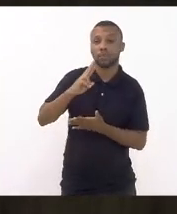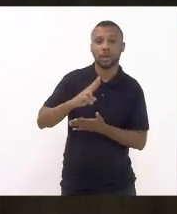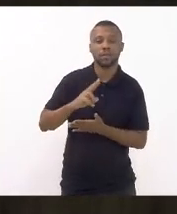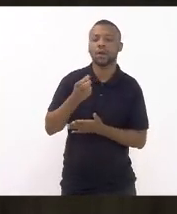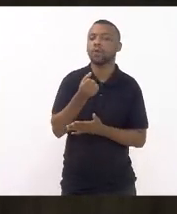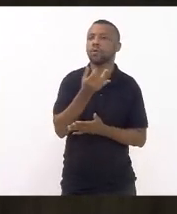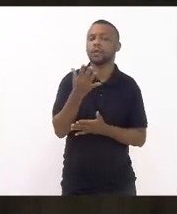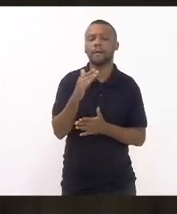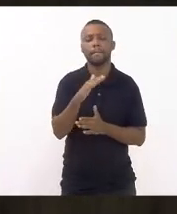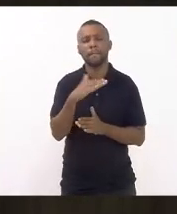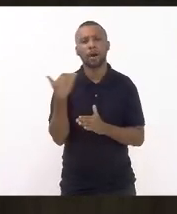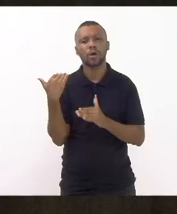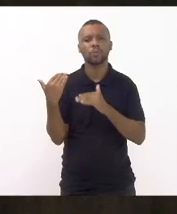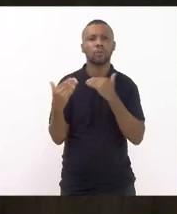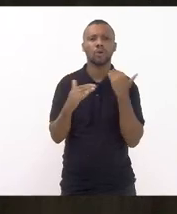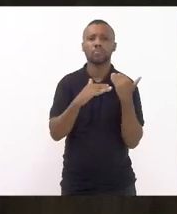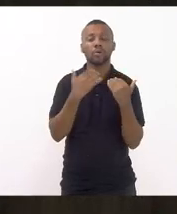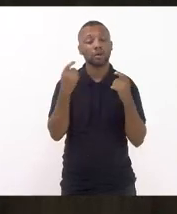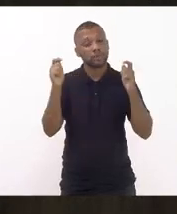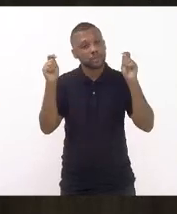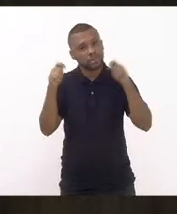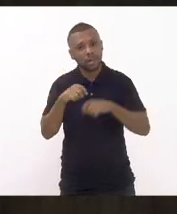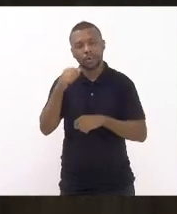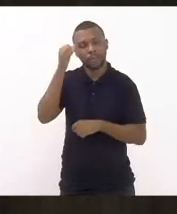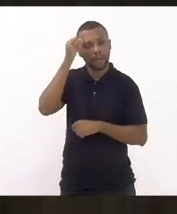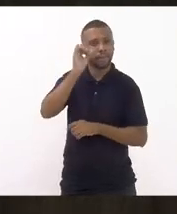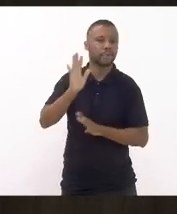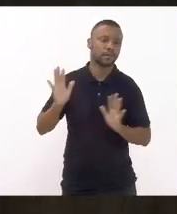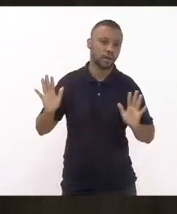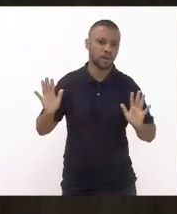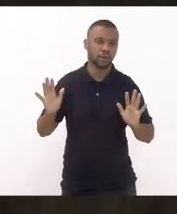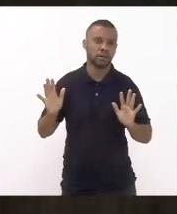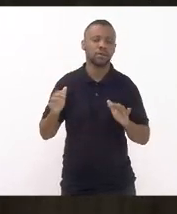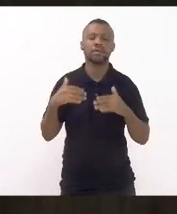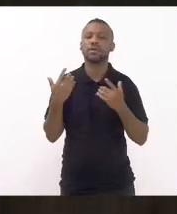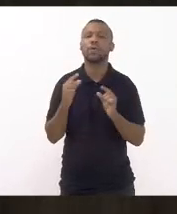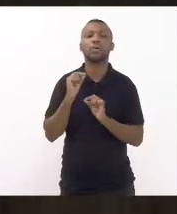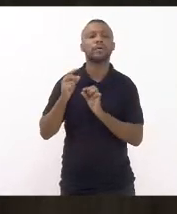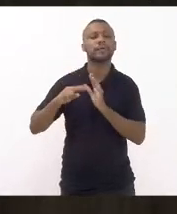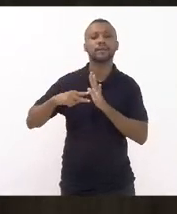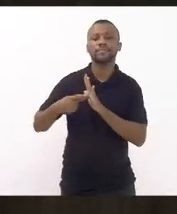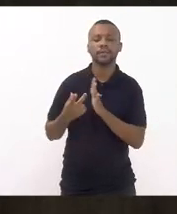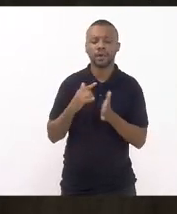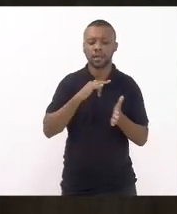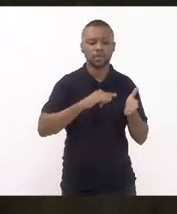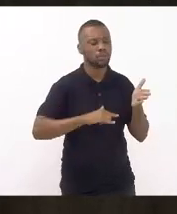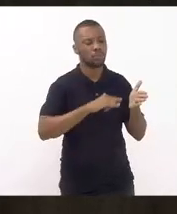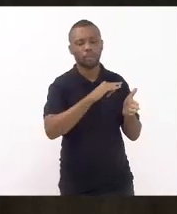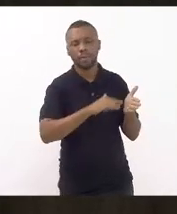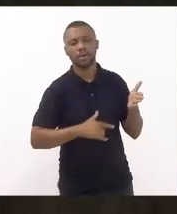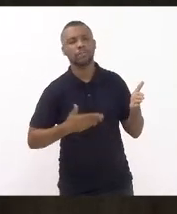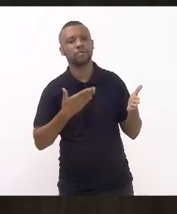mortes poderiam ter sido evitadas? O que é esse documento